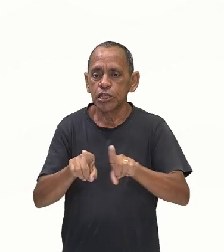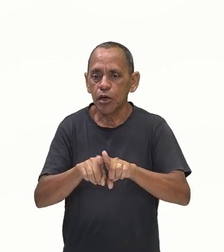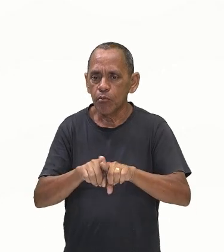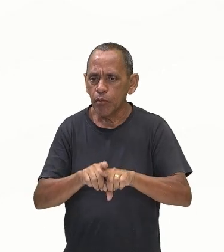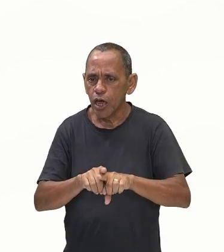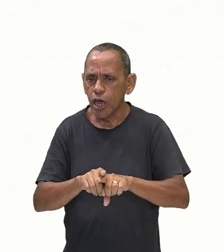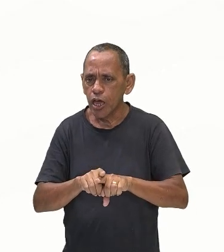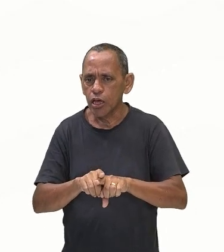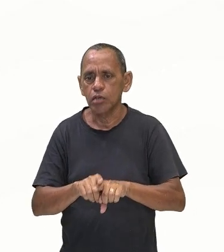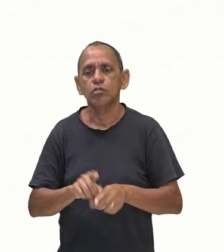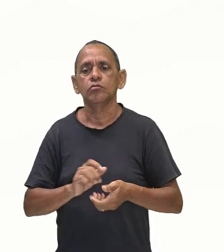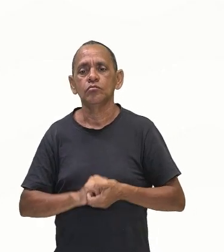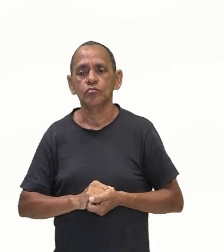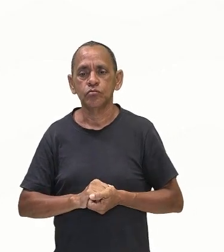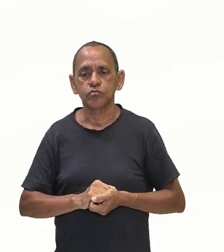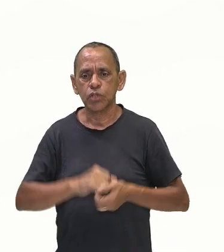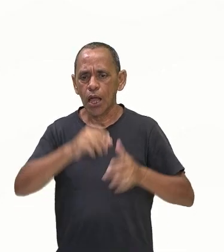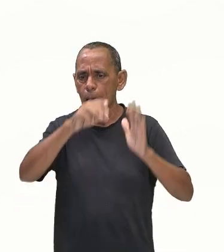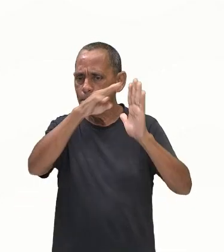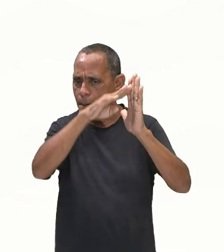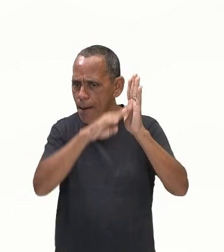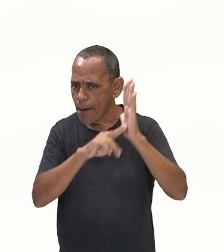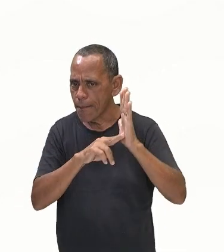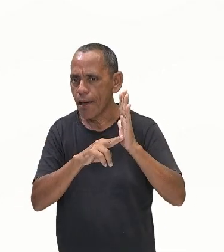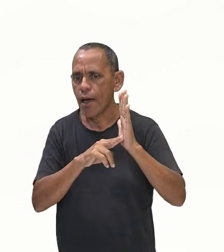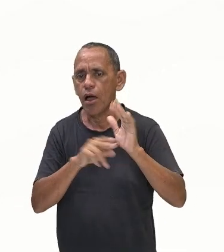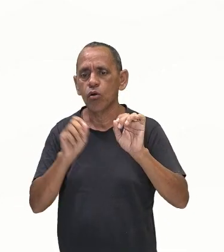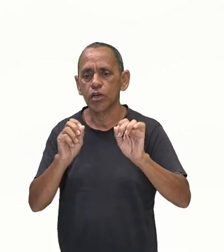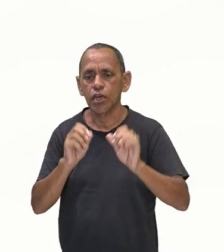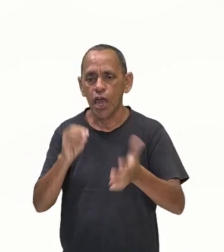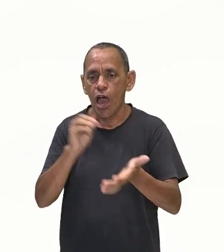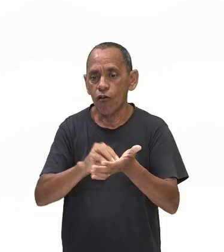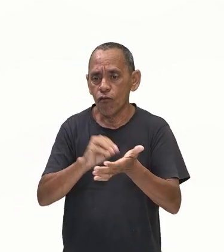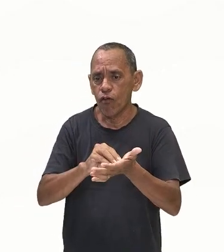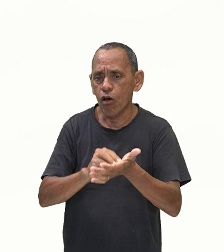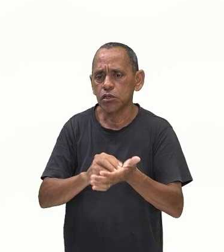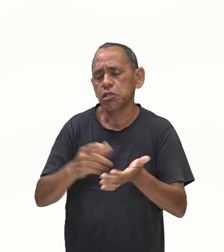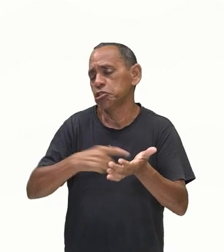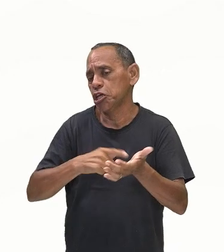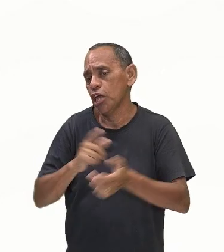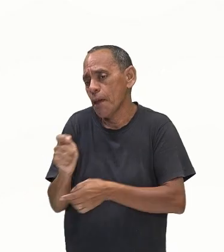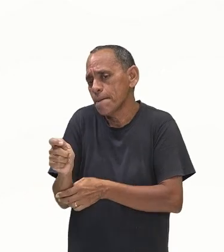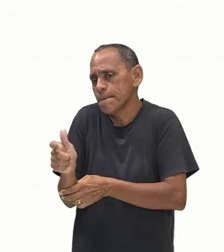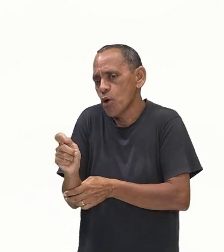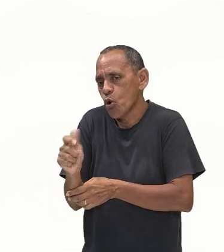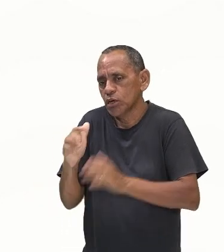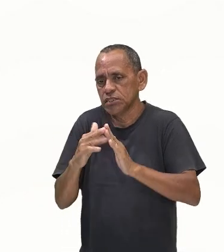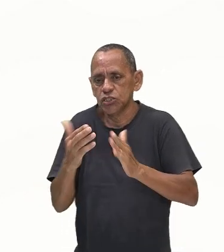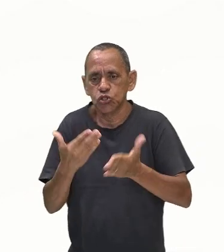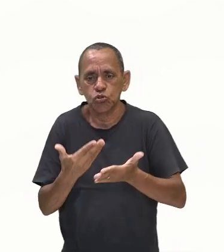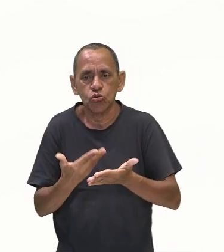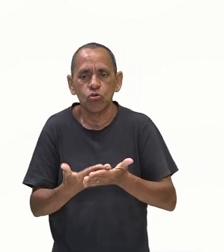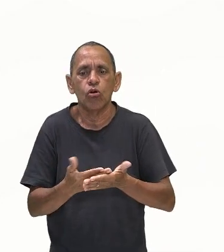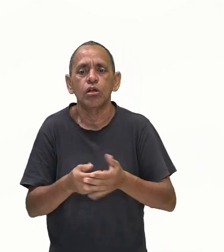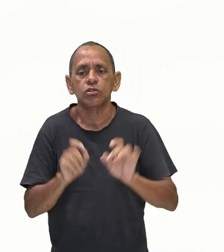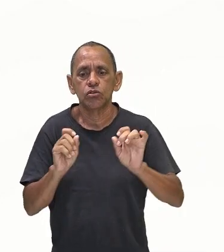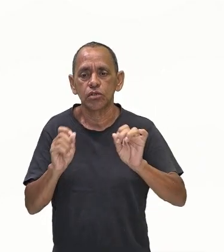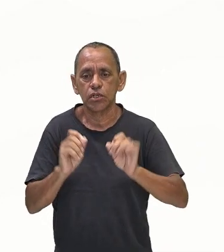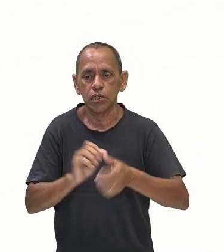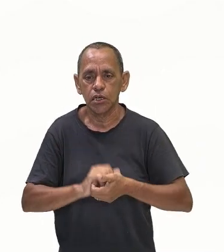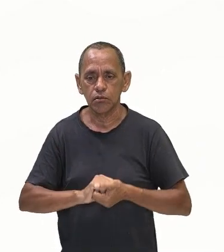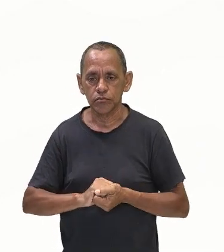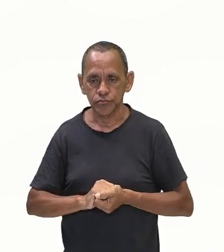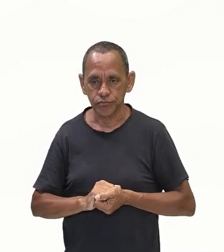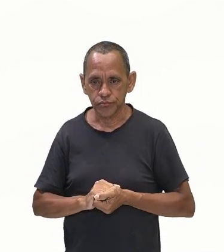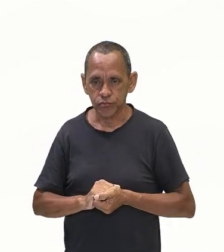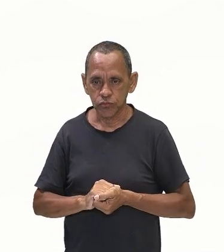do descaso, nós temos mais o que aí, ó? Poucas escolas que são o que, gente? Adeptas